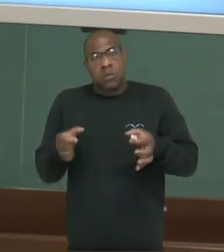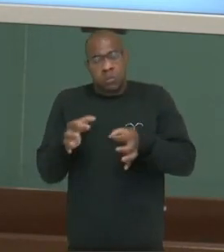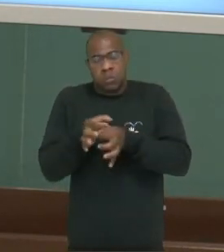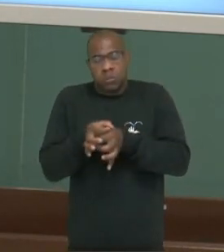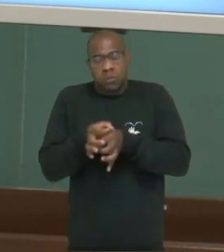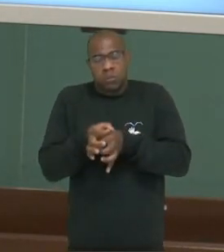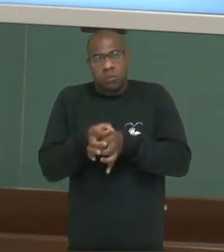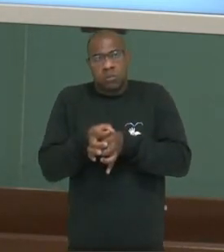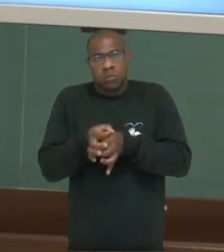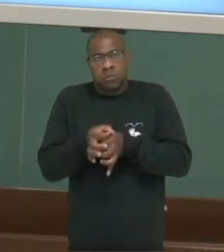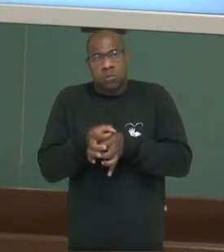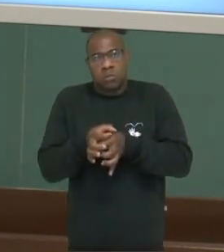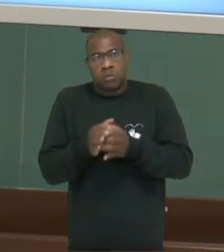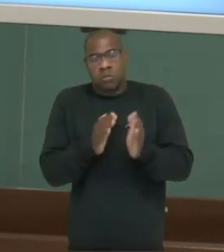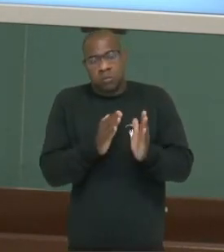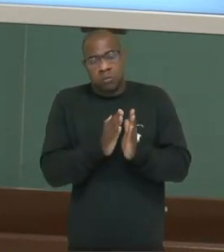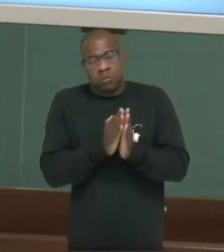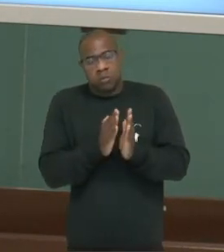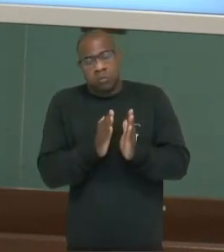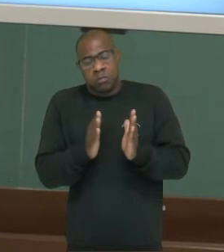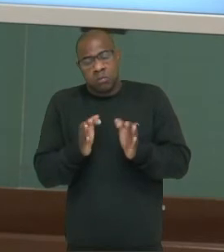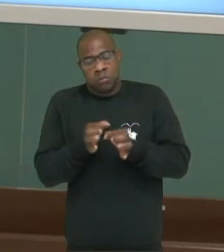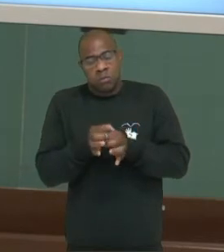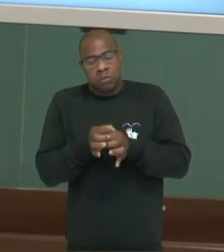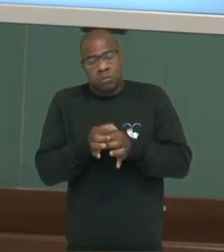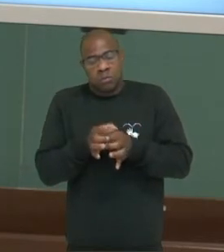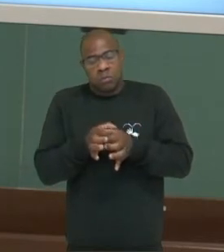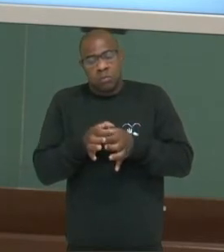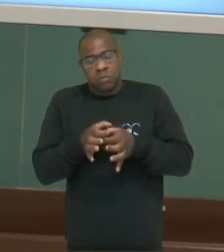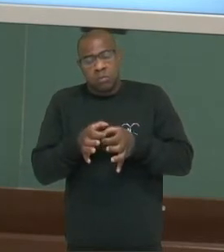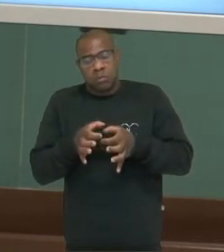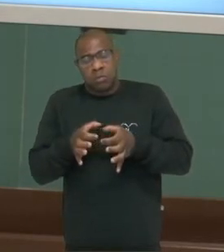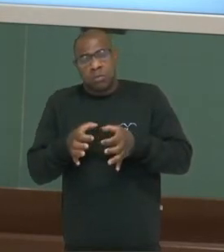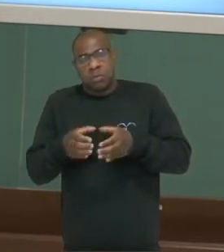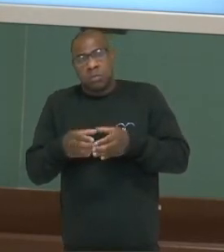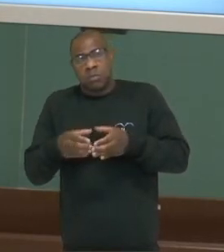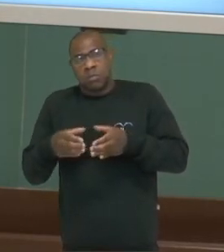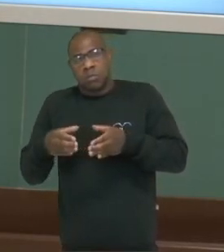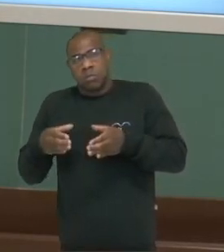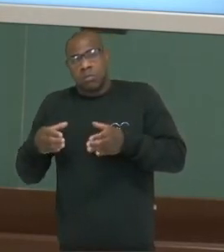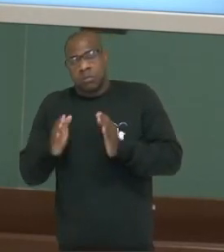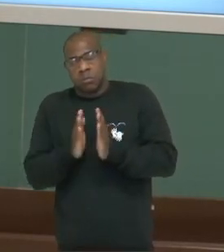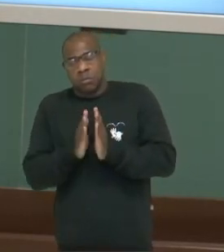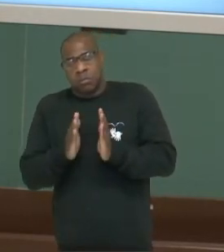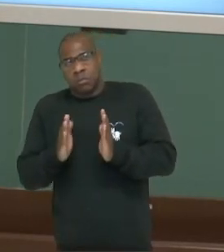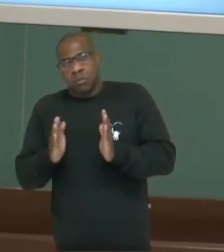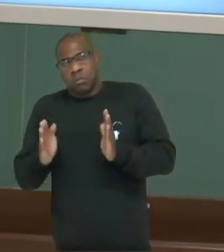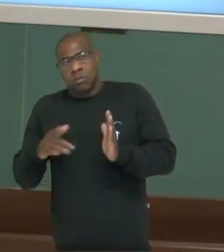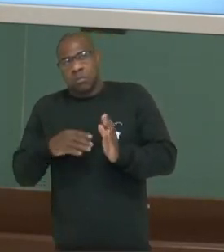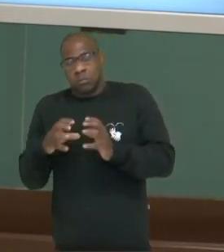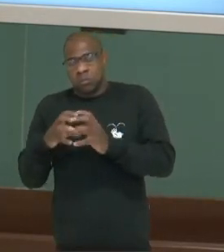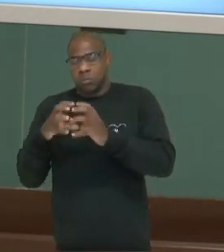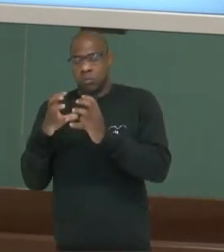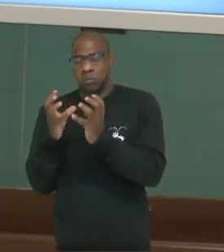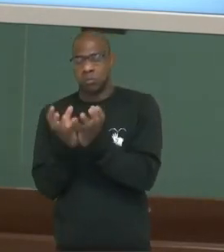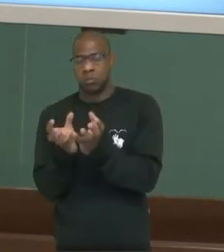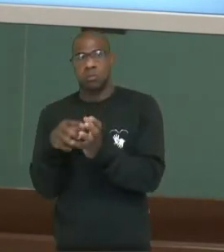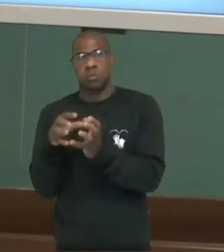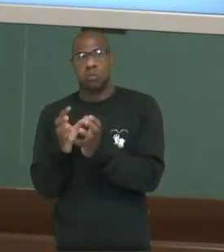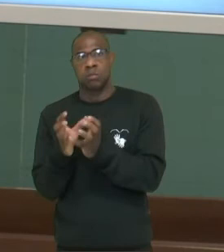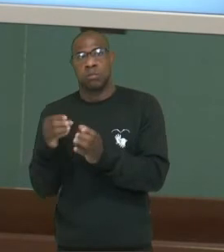e vai passando os dias, né, do ciclo menstrual e ele vai crescendo. Chega uma hora que ele está bem grande lá e ele